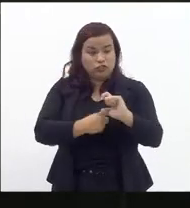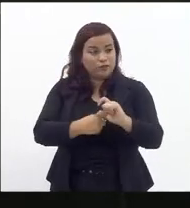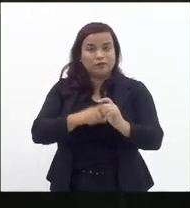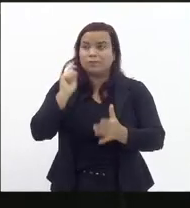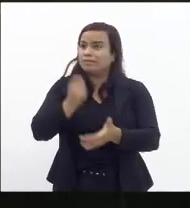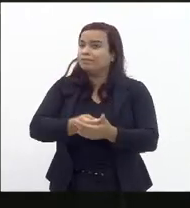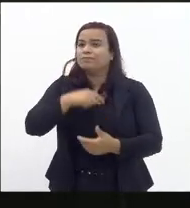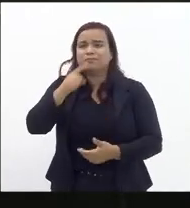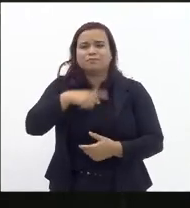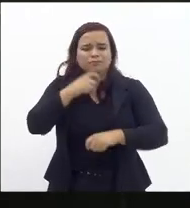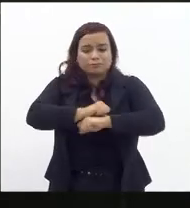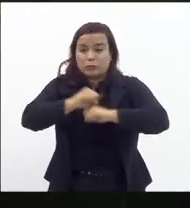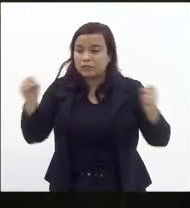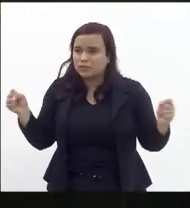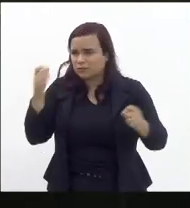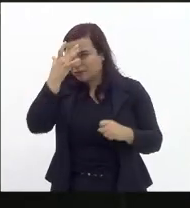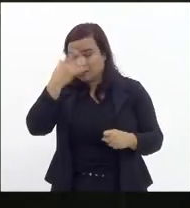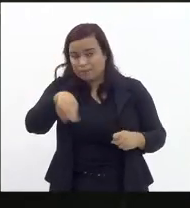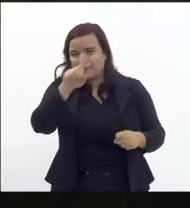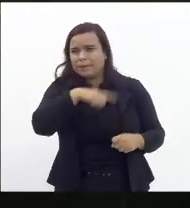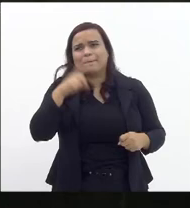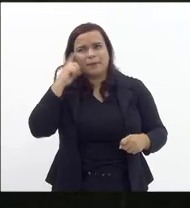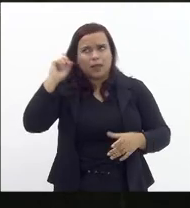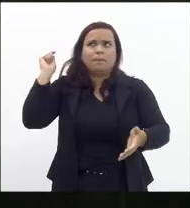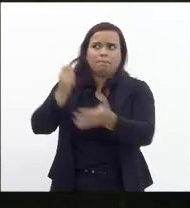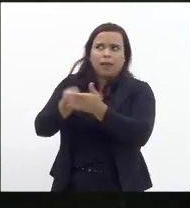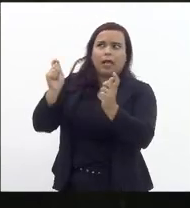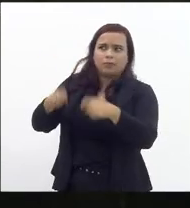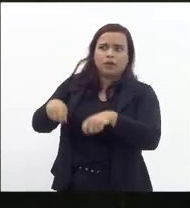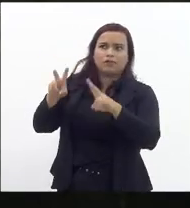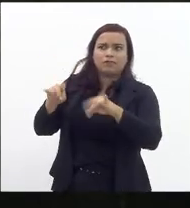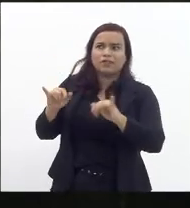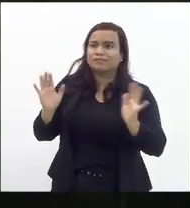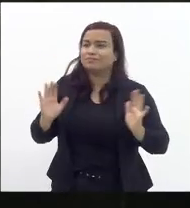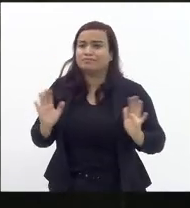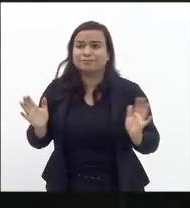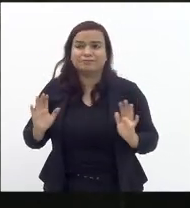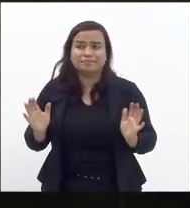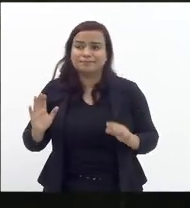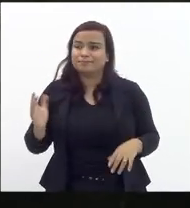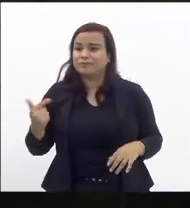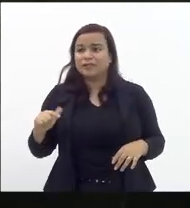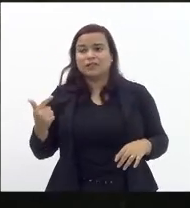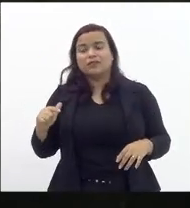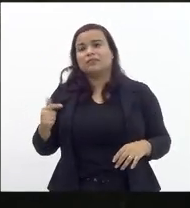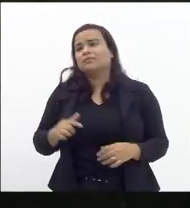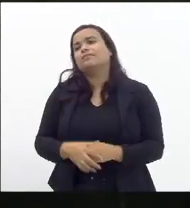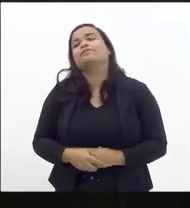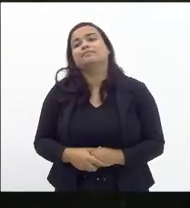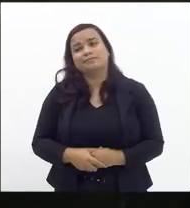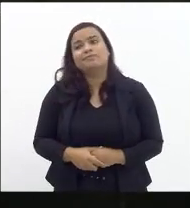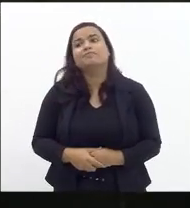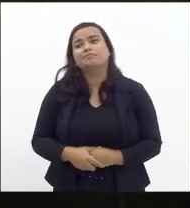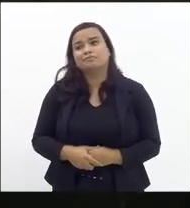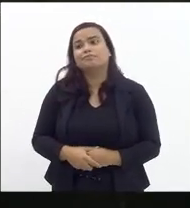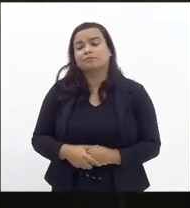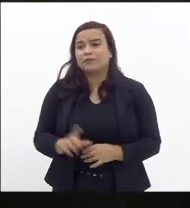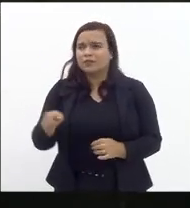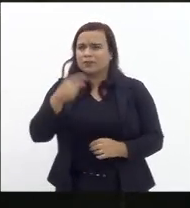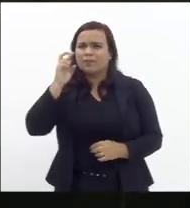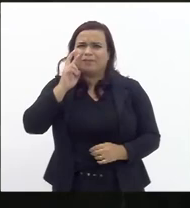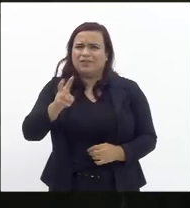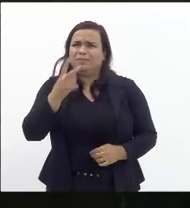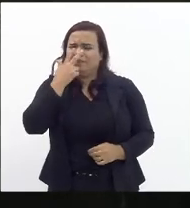ninguém está convencido que ela, de fato, existe nesse tamanho. Tanto é verdade que